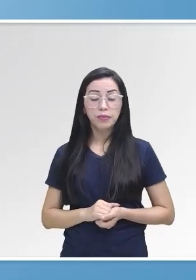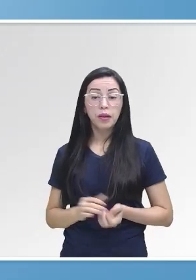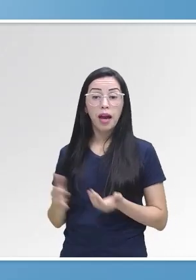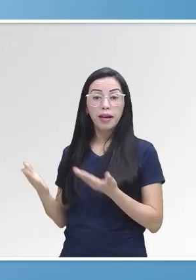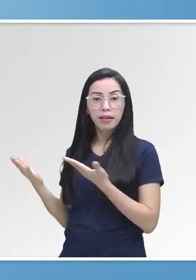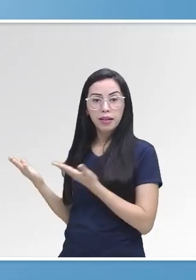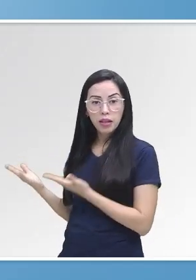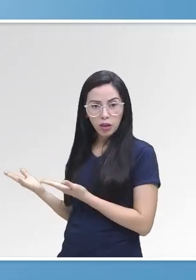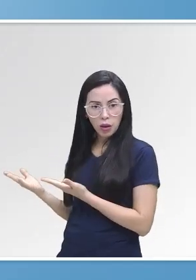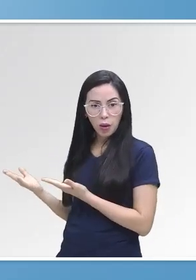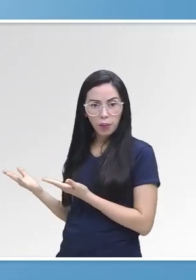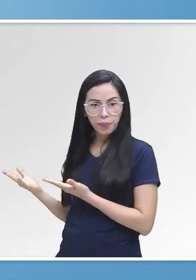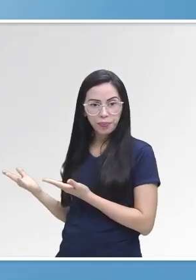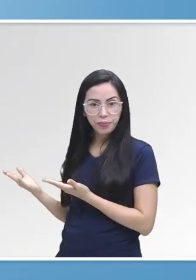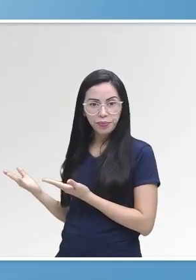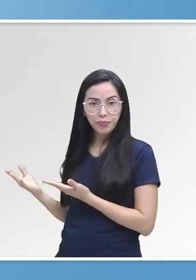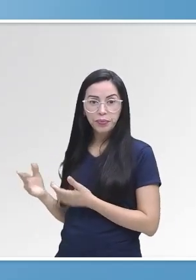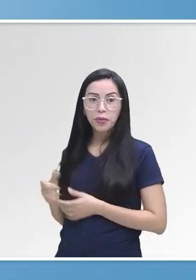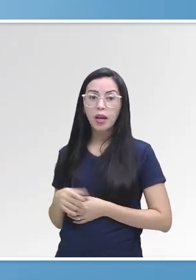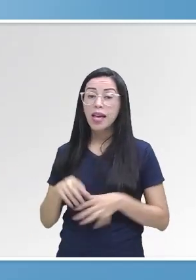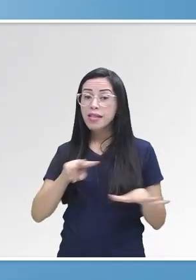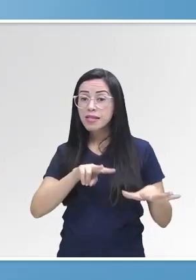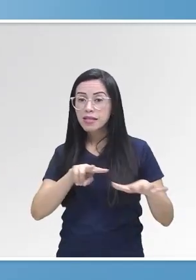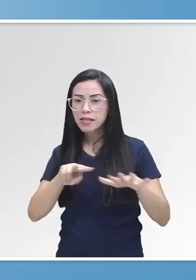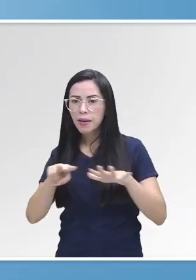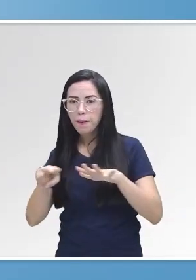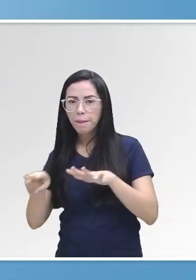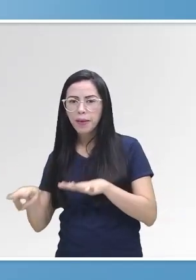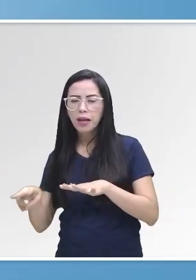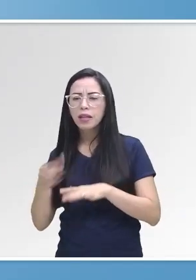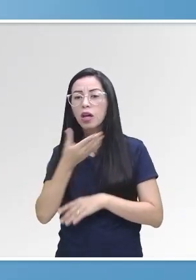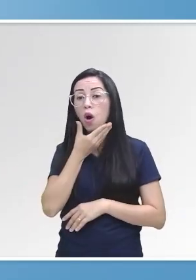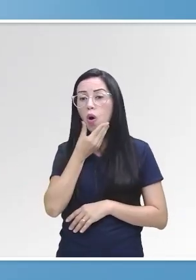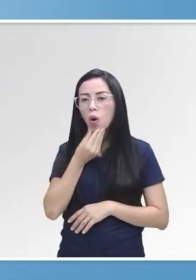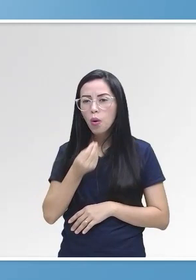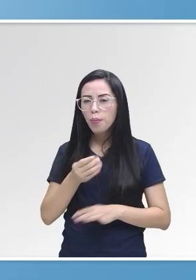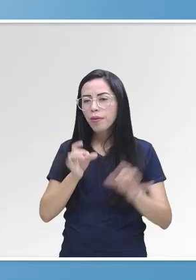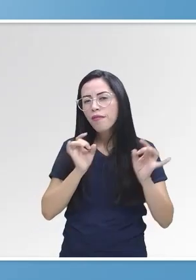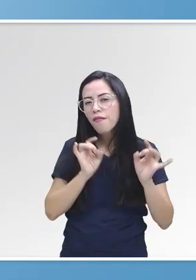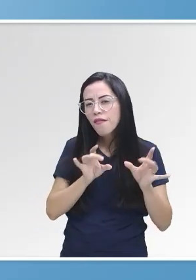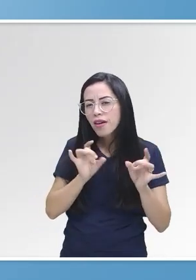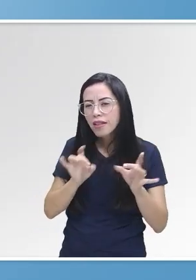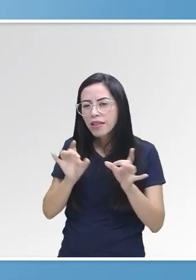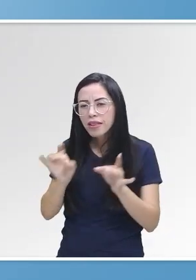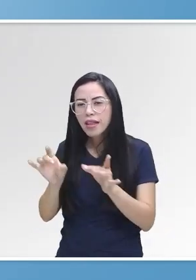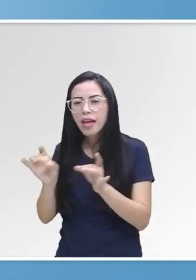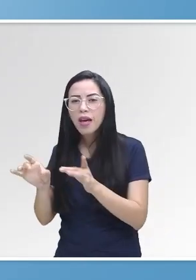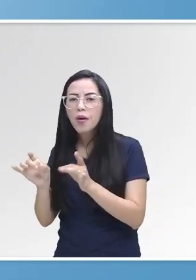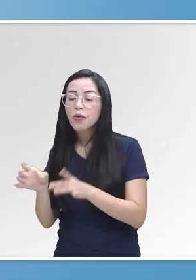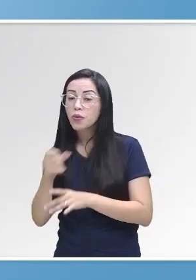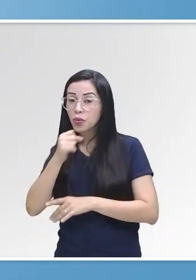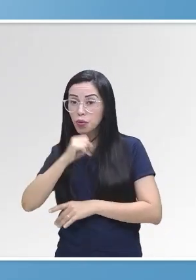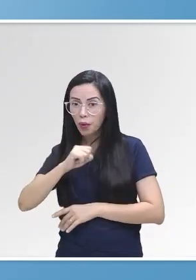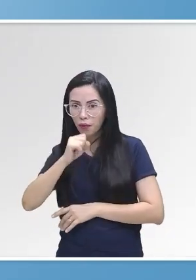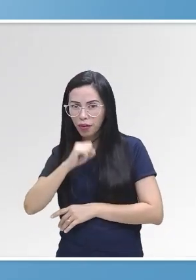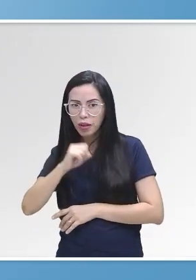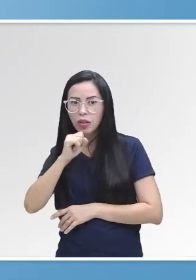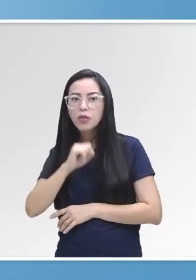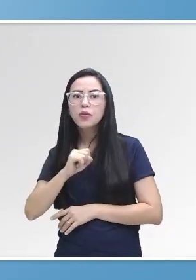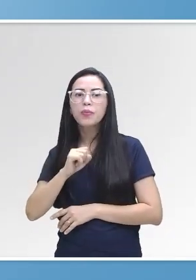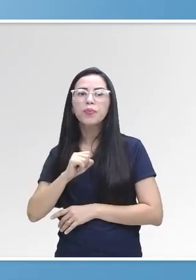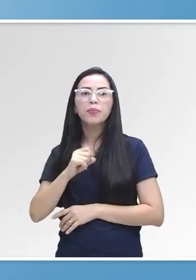e olha aí o sorvete que ele vende ou durante a semana e aqui são os dias da semana